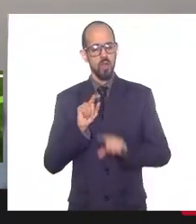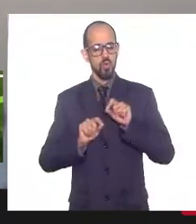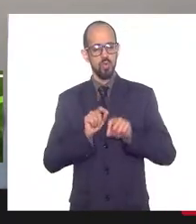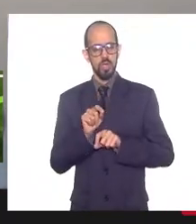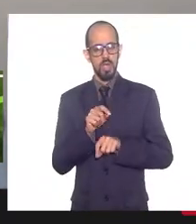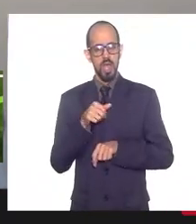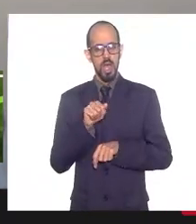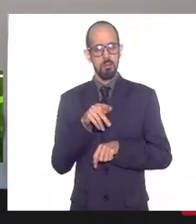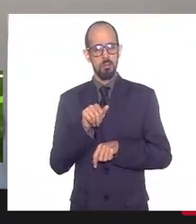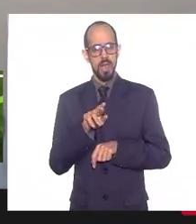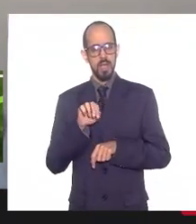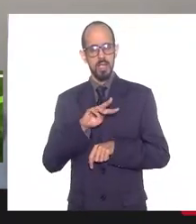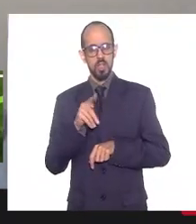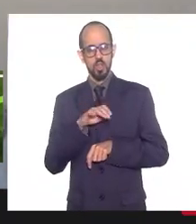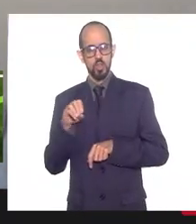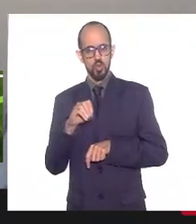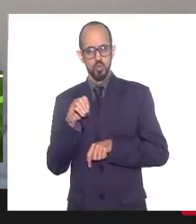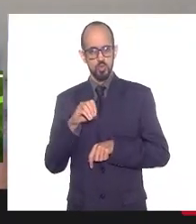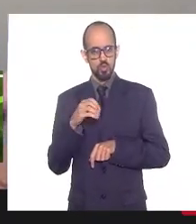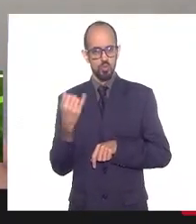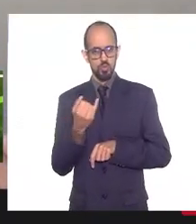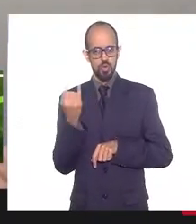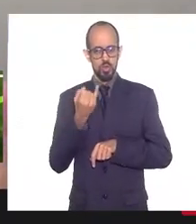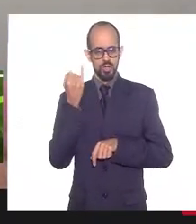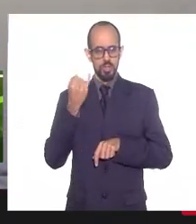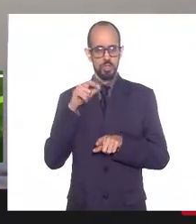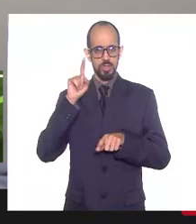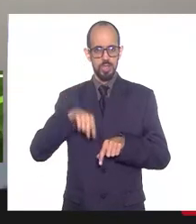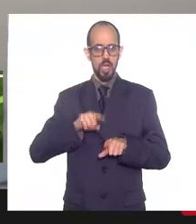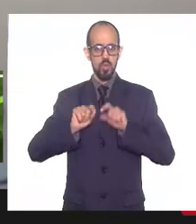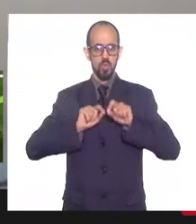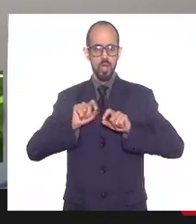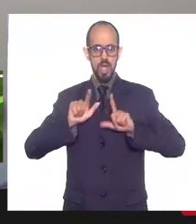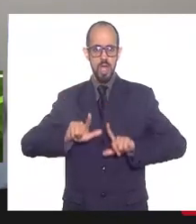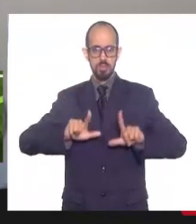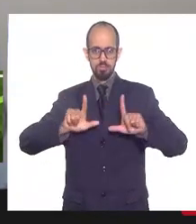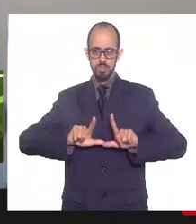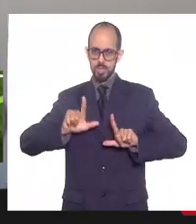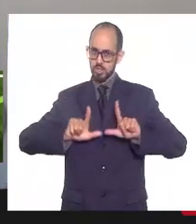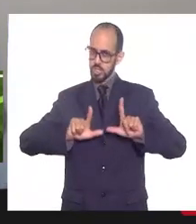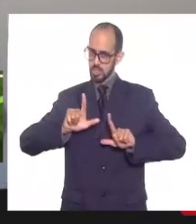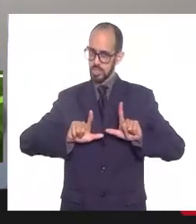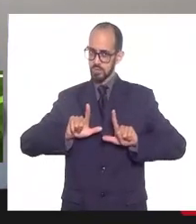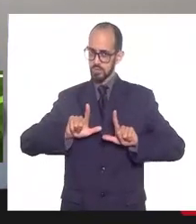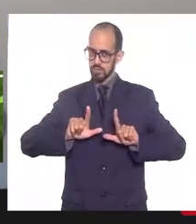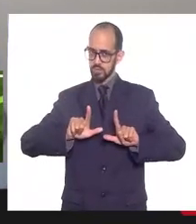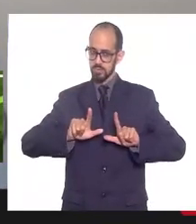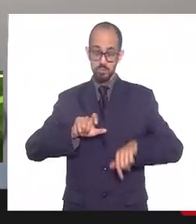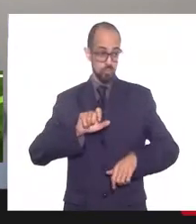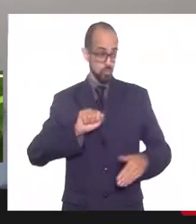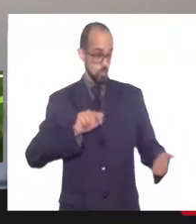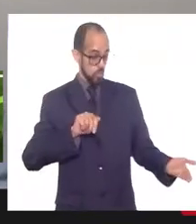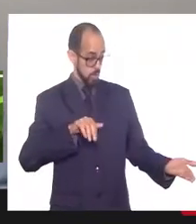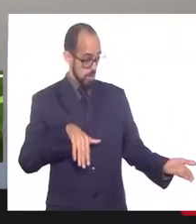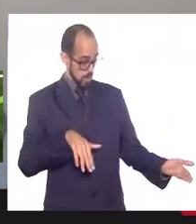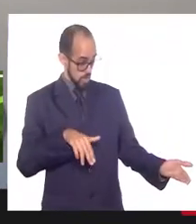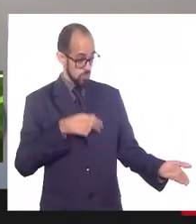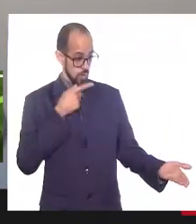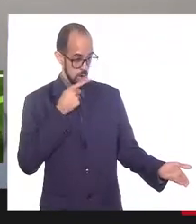aparelhos ideológicos fundamentais, né, o que nós chamamos hoje das mídias. E o Ogã Jassanã trouxe uma questão fundamental.